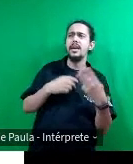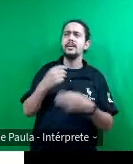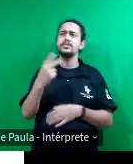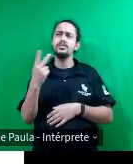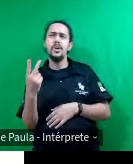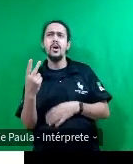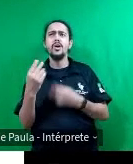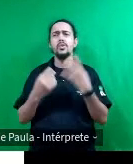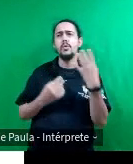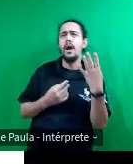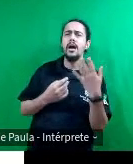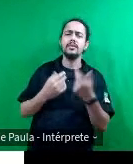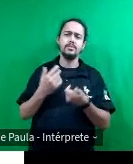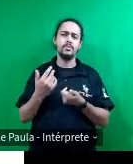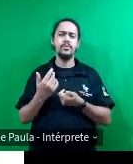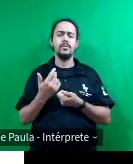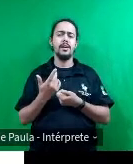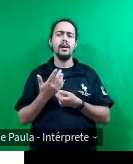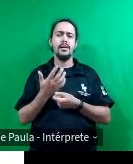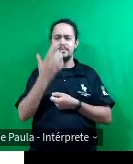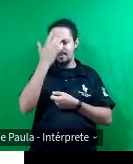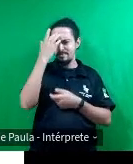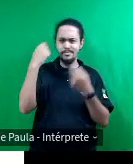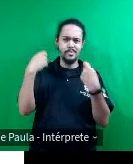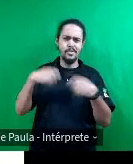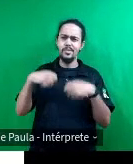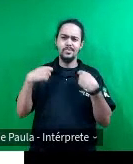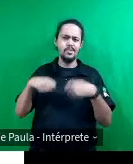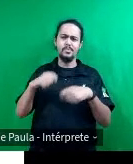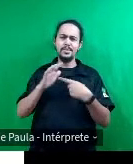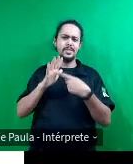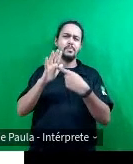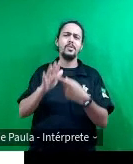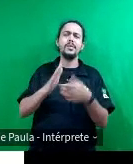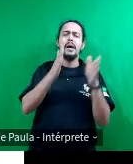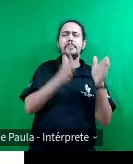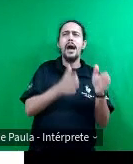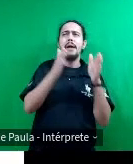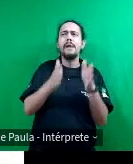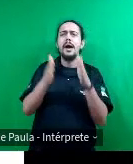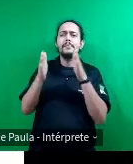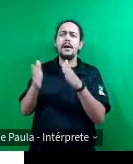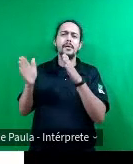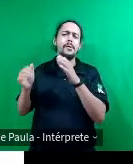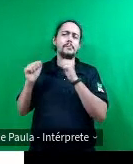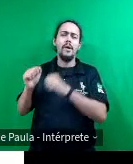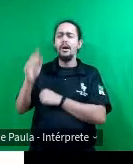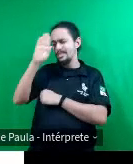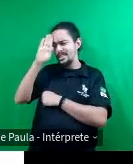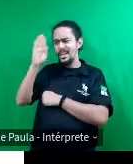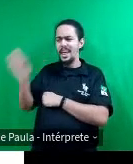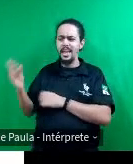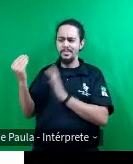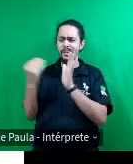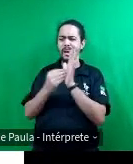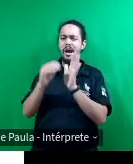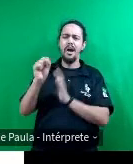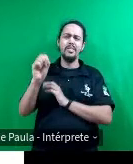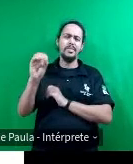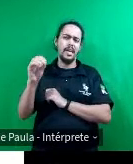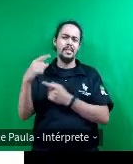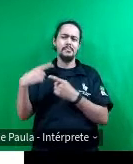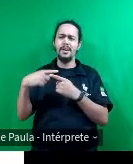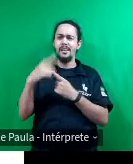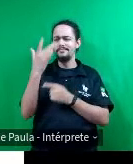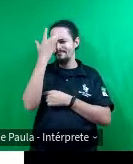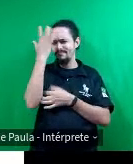2, 4, né? Não precisa demonstrar passo a passo, você já pode colocar aqui direto, né? Aqui nós estamos fazendo passo a passo. É bom que